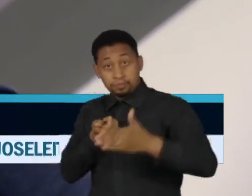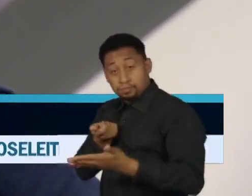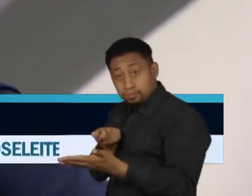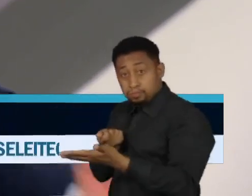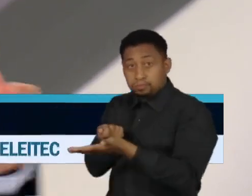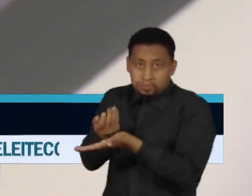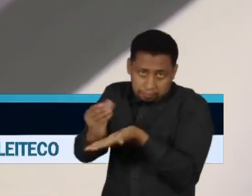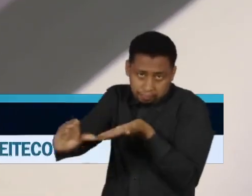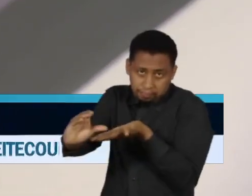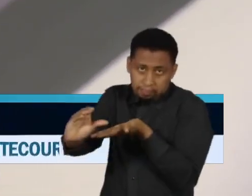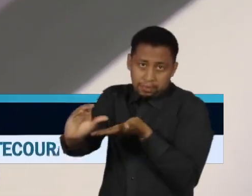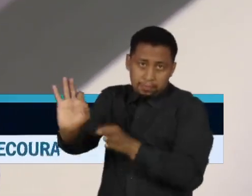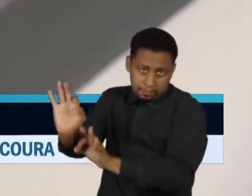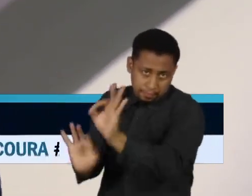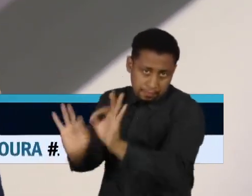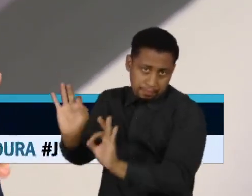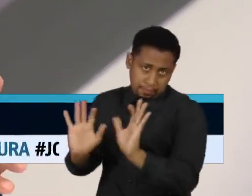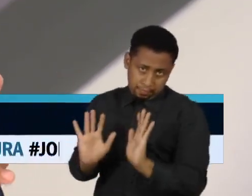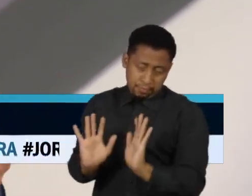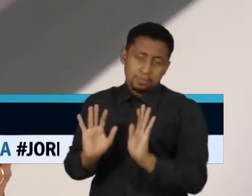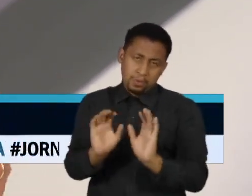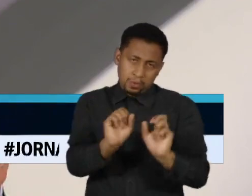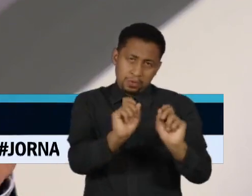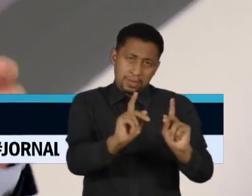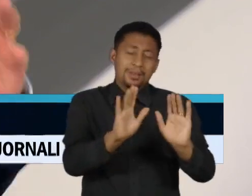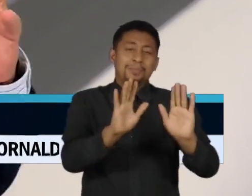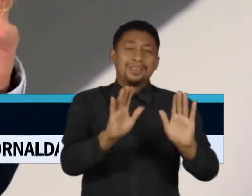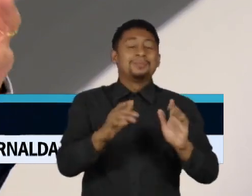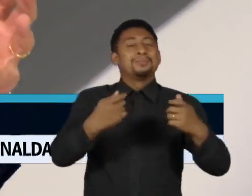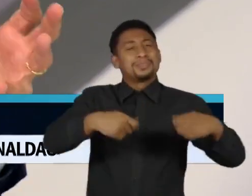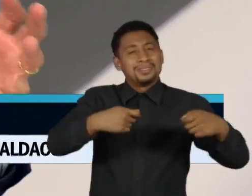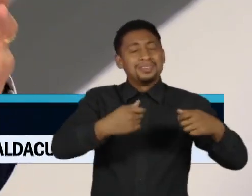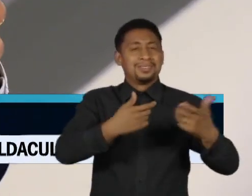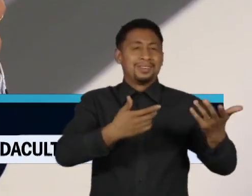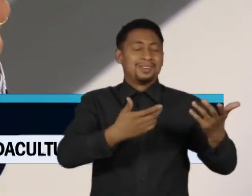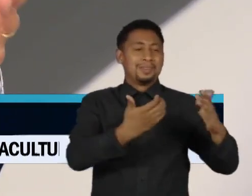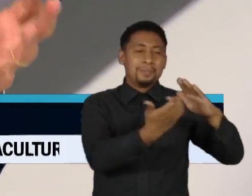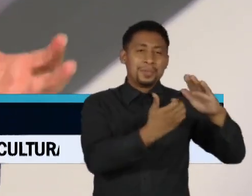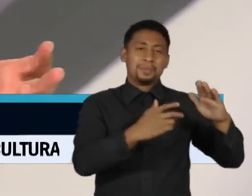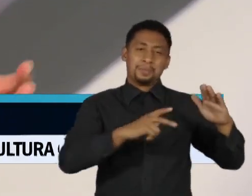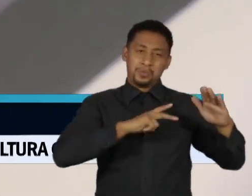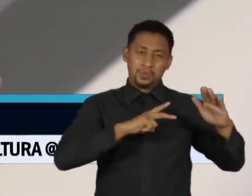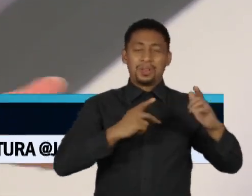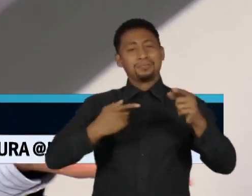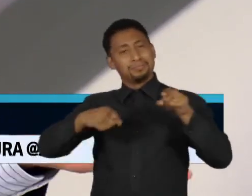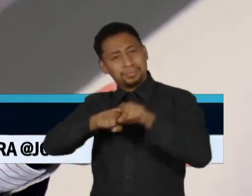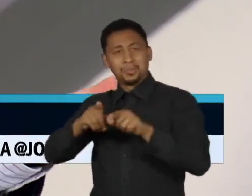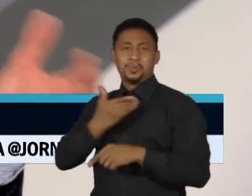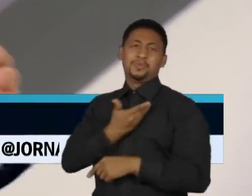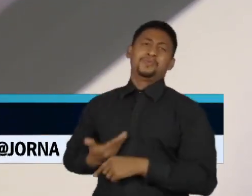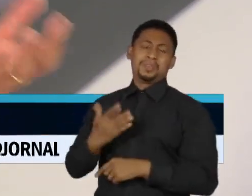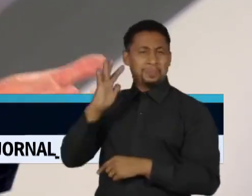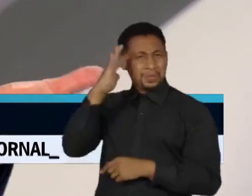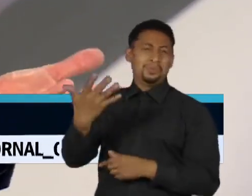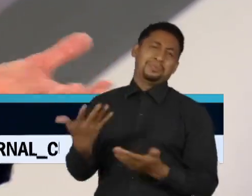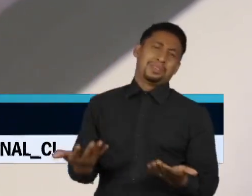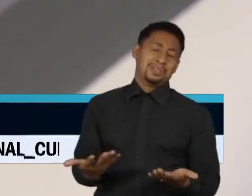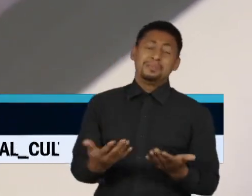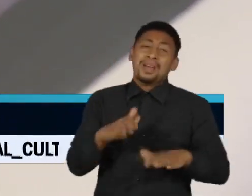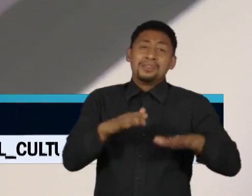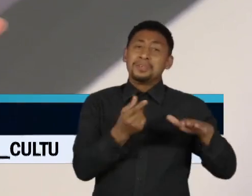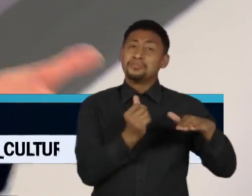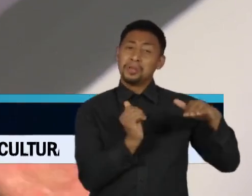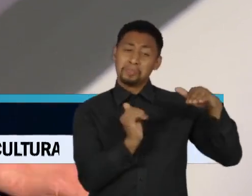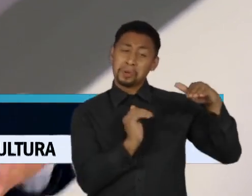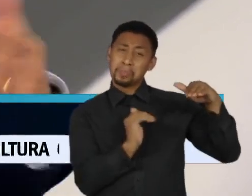subvenção estatal, precisa também trazer o setor privado, portanto, precisa ser algo bem feito para ter dinheiro, senão não adianta, um